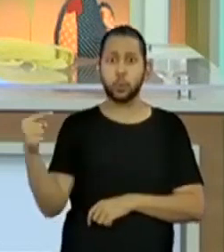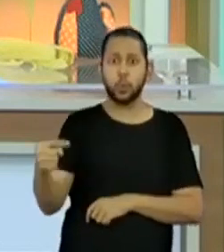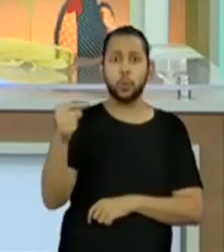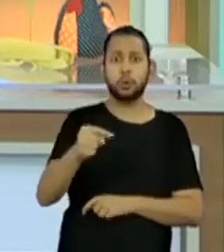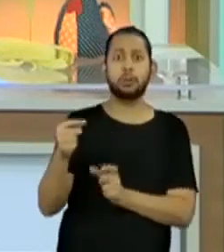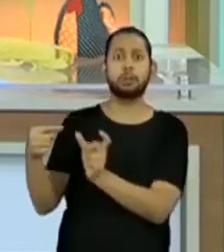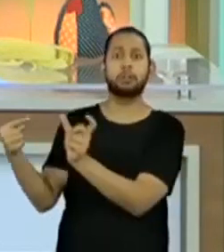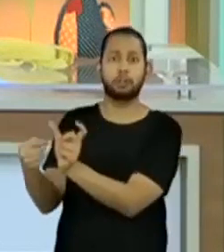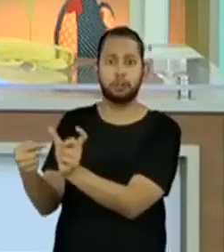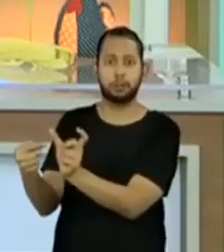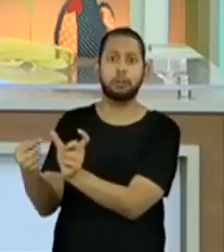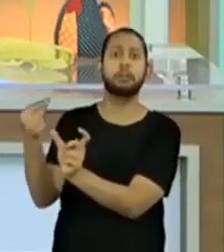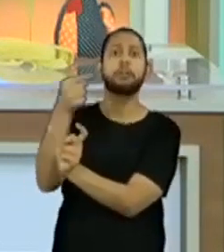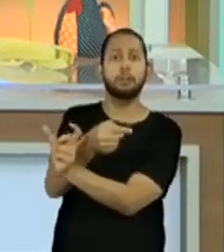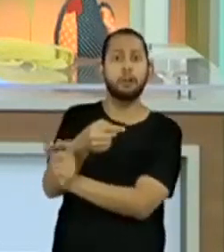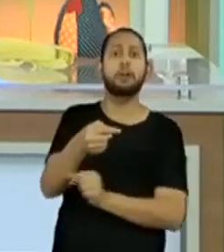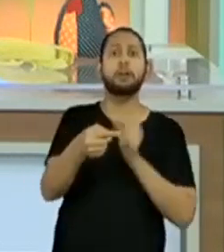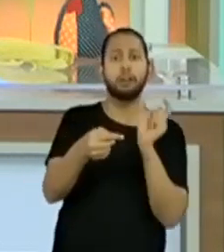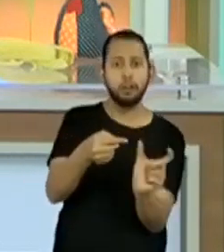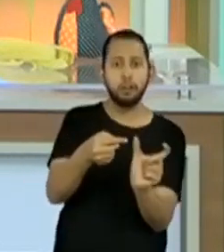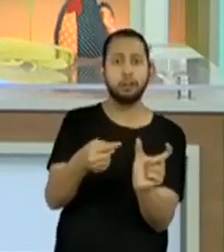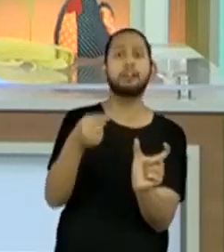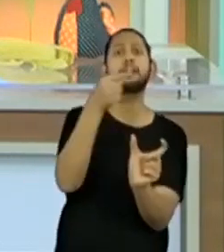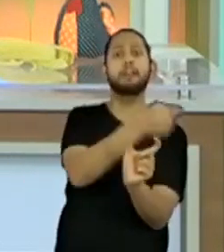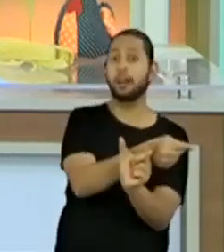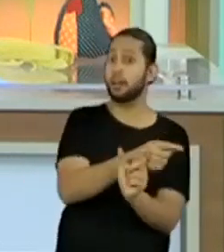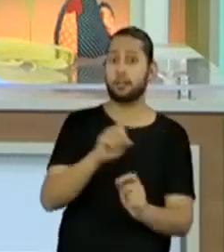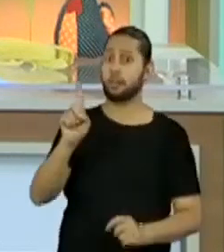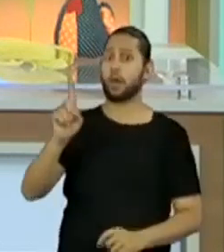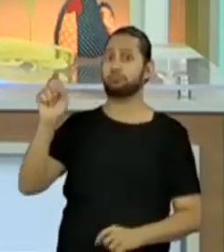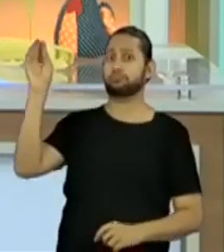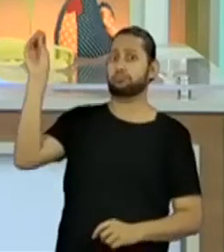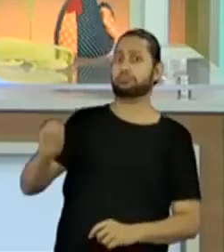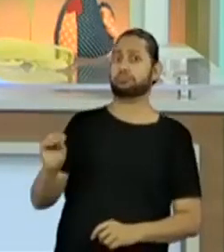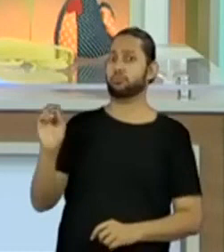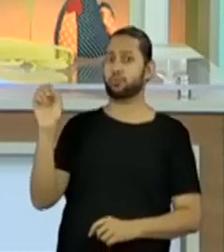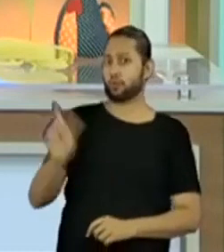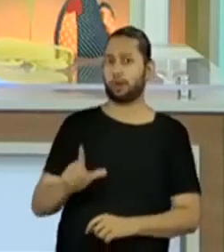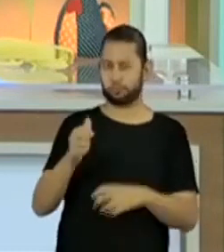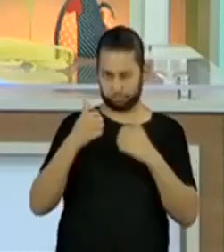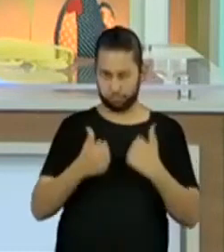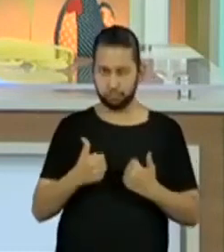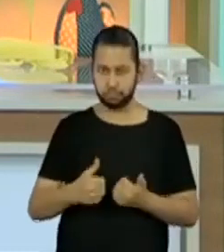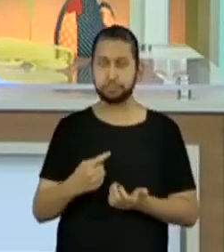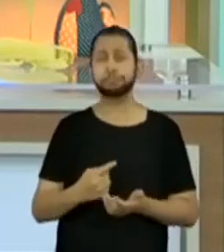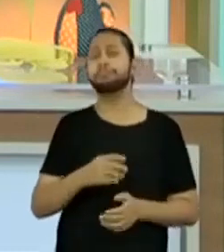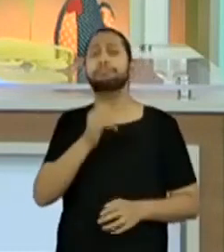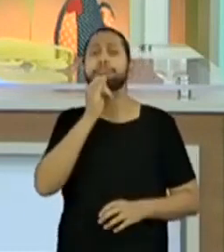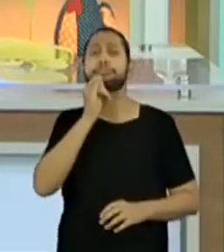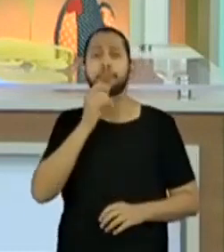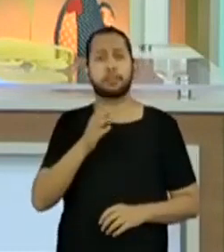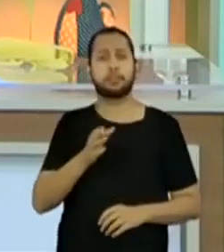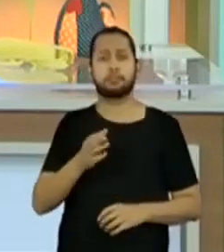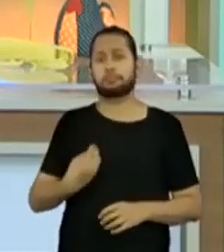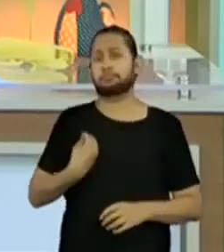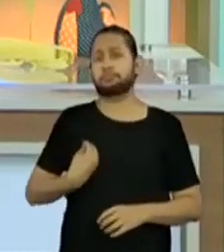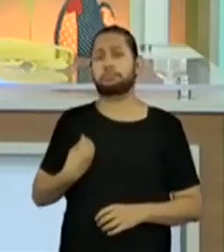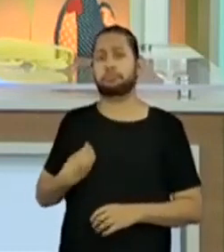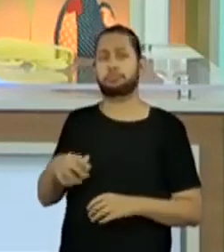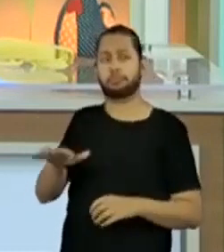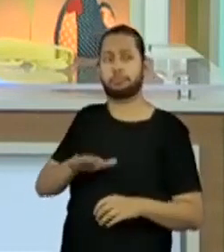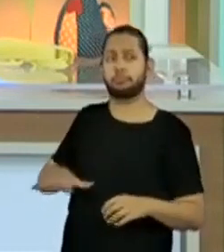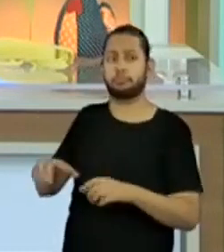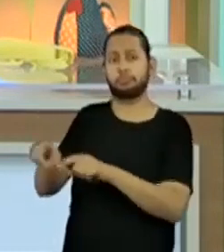ser vivo, tá? Então vamos imaginar que vocês estão indo lá na área rural, estão indo no campo. E